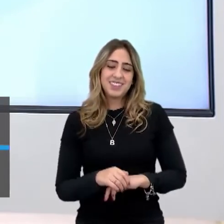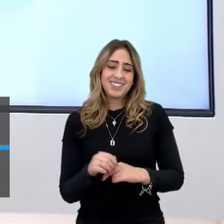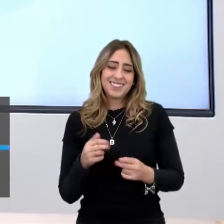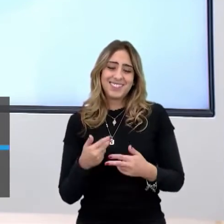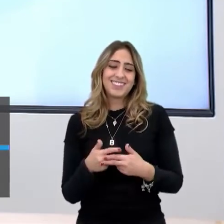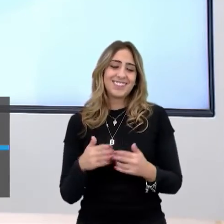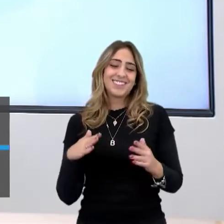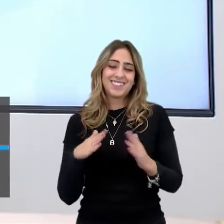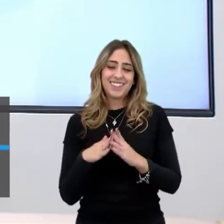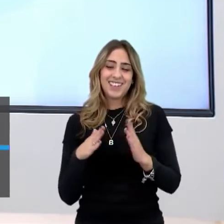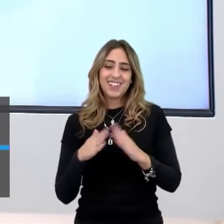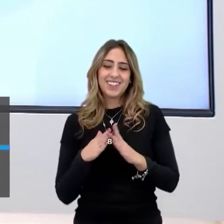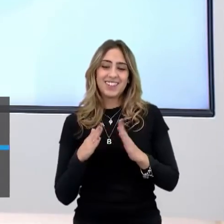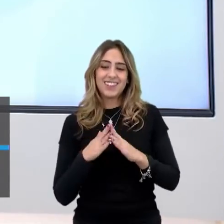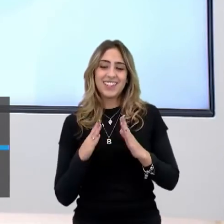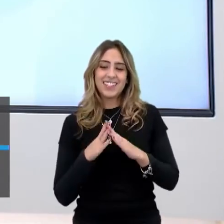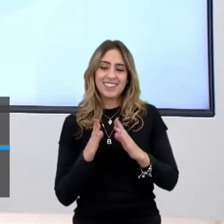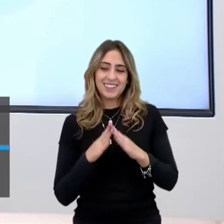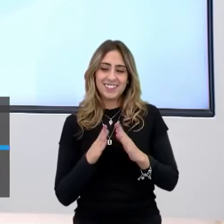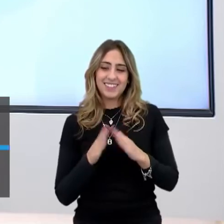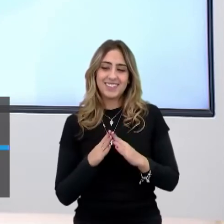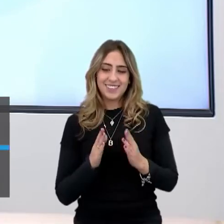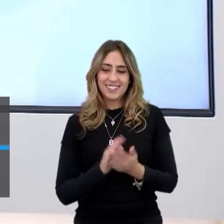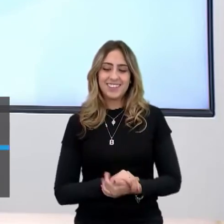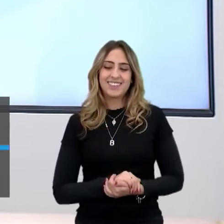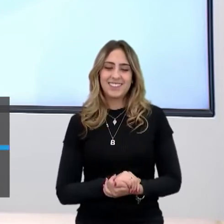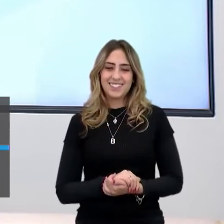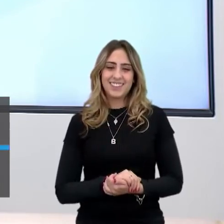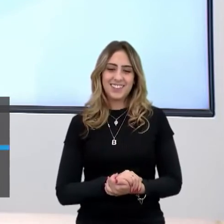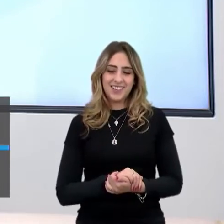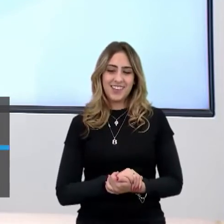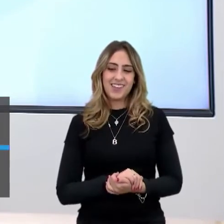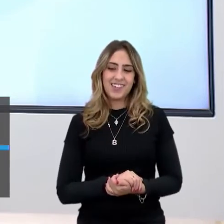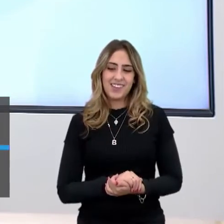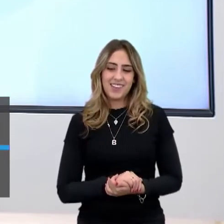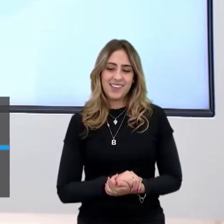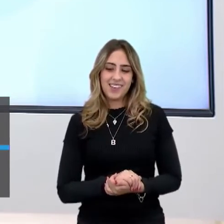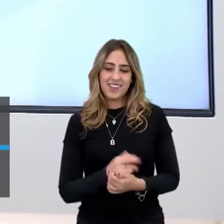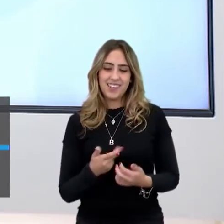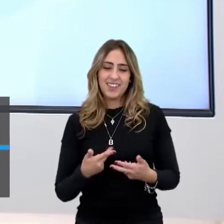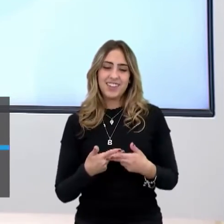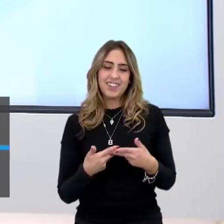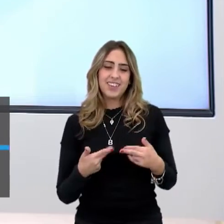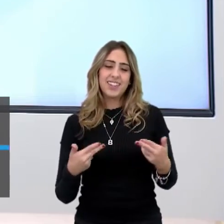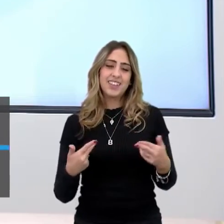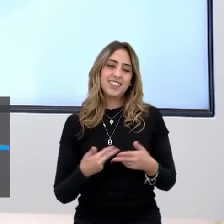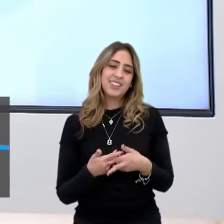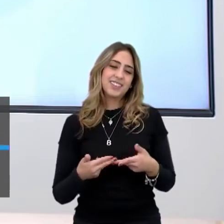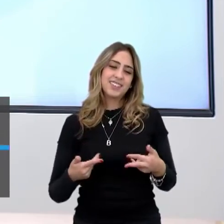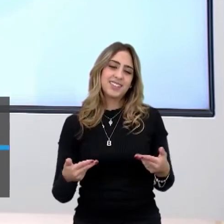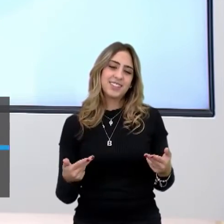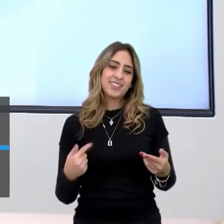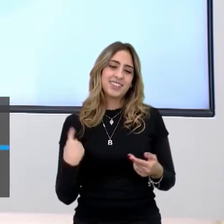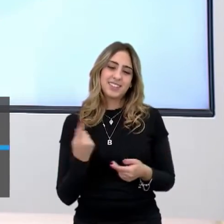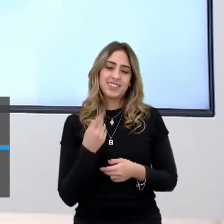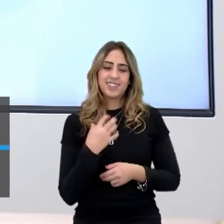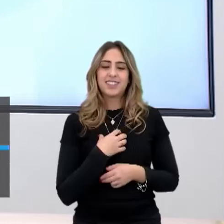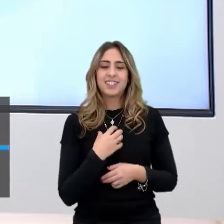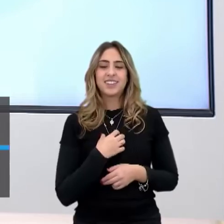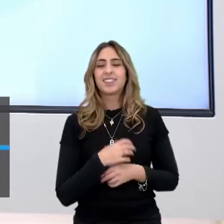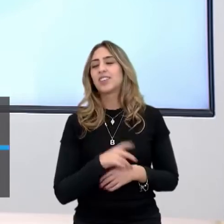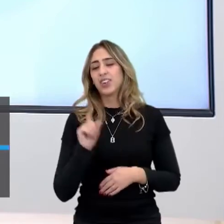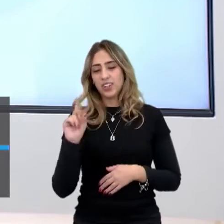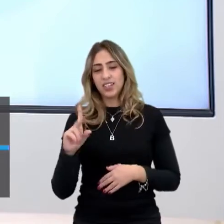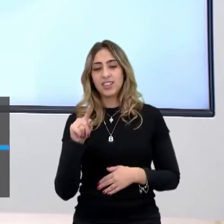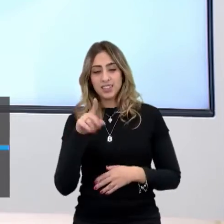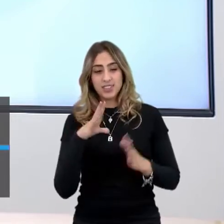aí no final do ano, por exemplo. Então, a gente consegue entender essa questão dessa forma, tá ok? Bom,